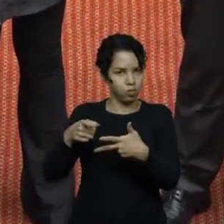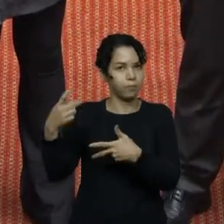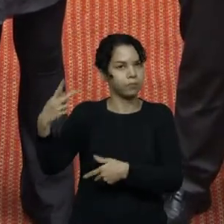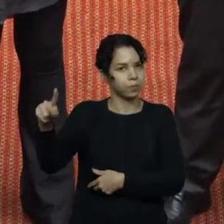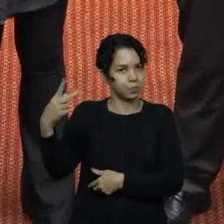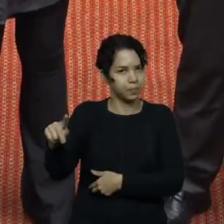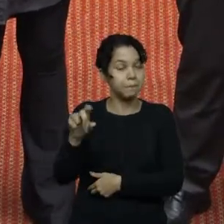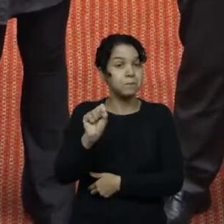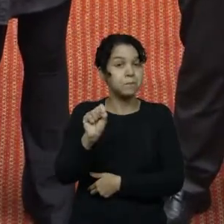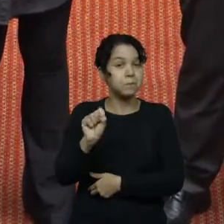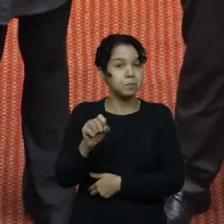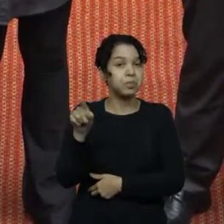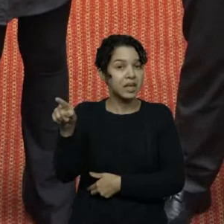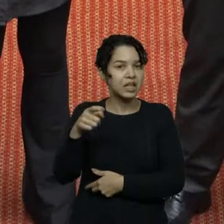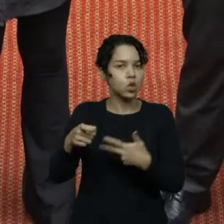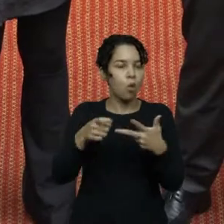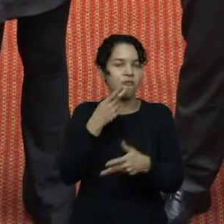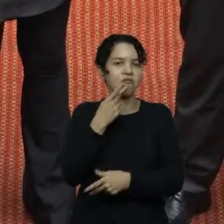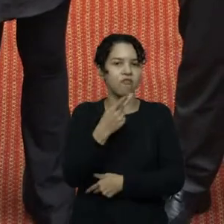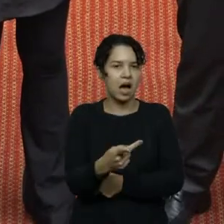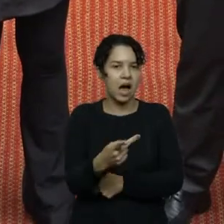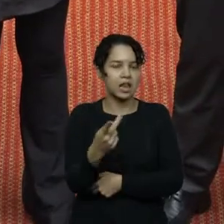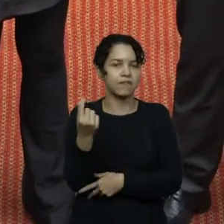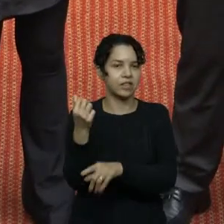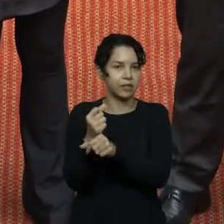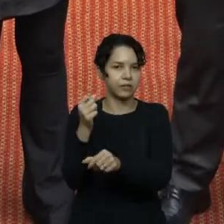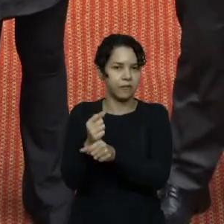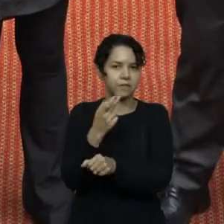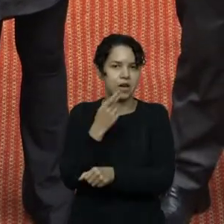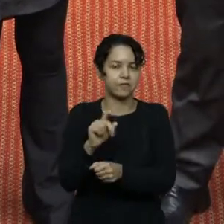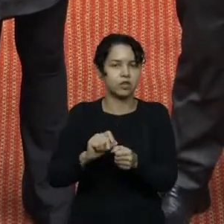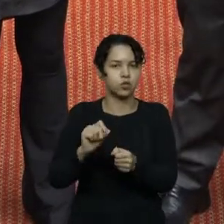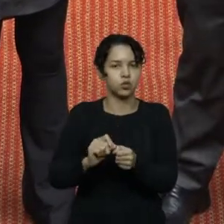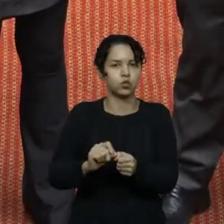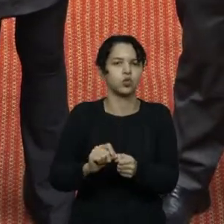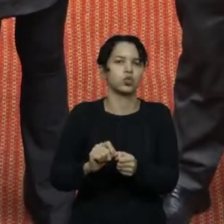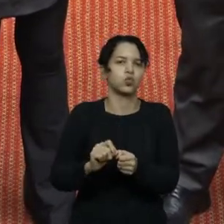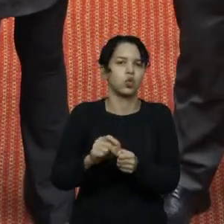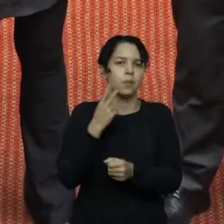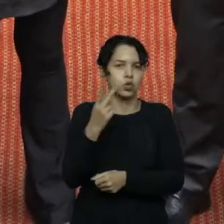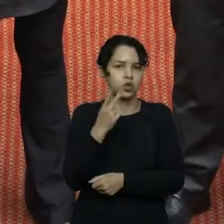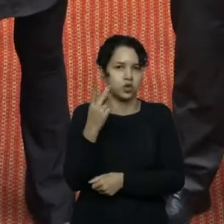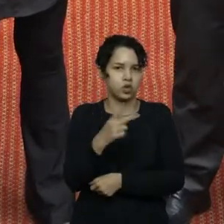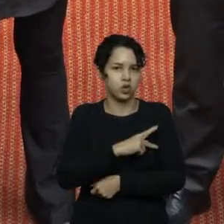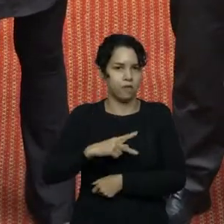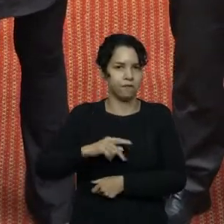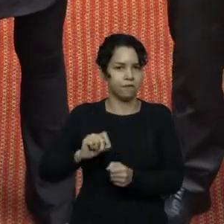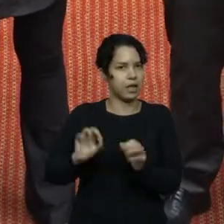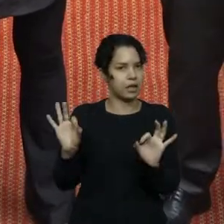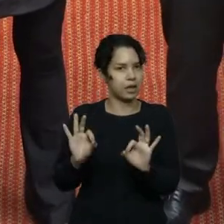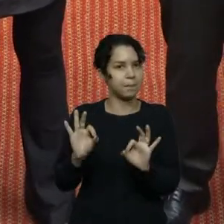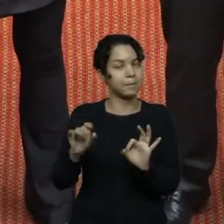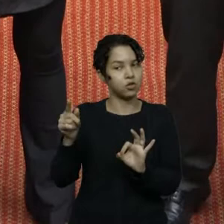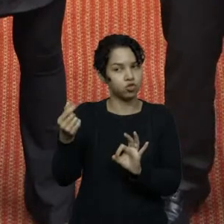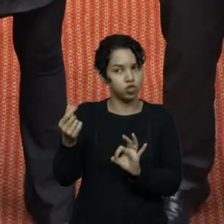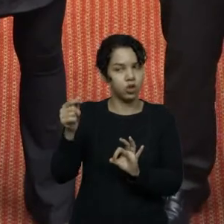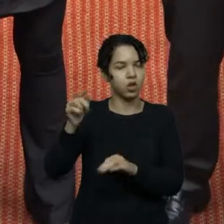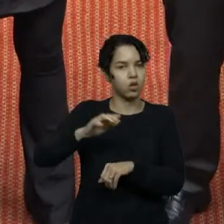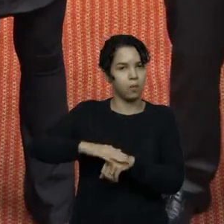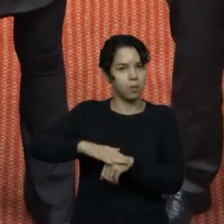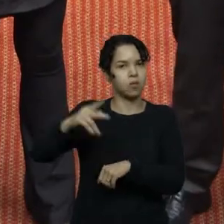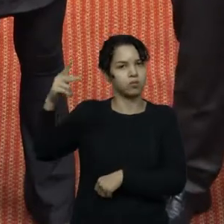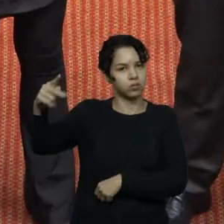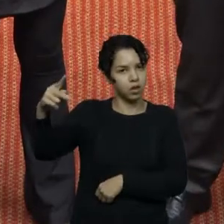Executivo quando se fala que a fazenda não faz política pública ela não faz mas é de lá que saiu o dinheiro das políticas públicas em Santa